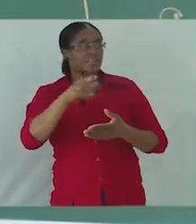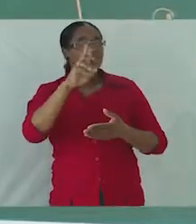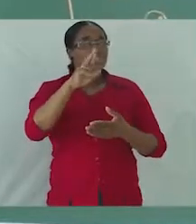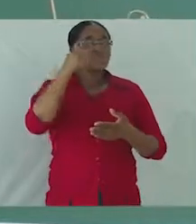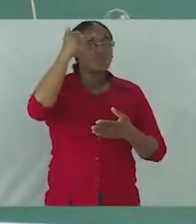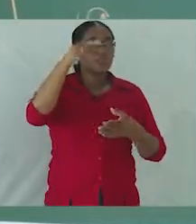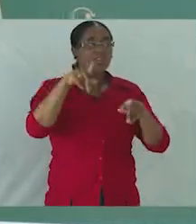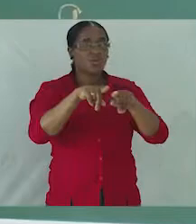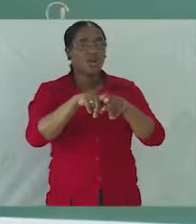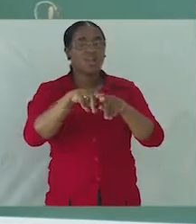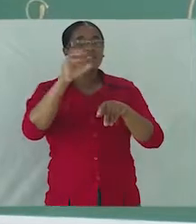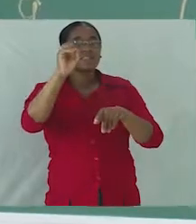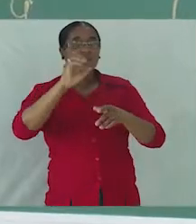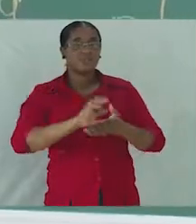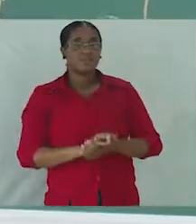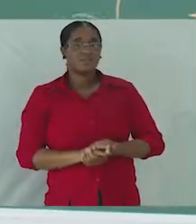a 0.